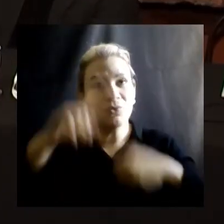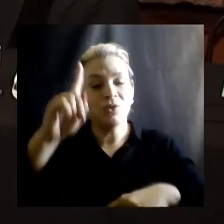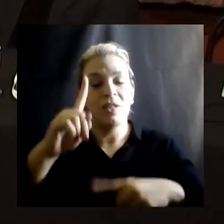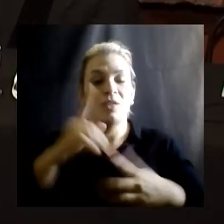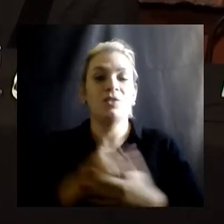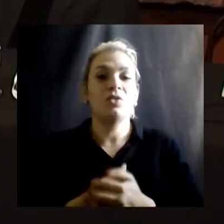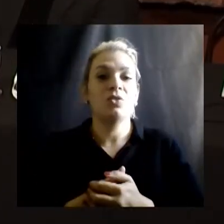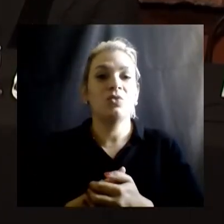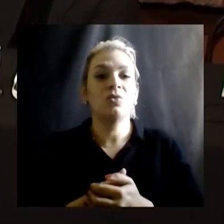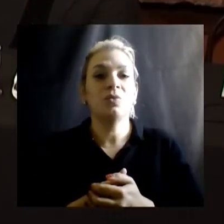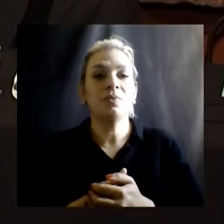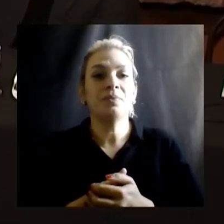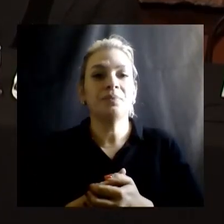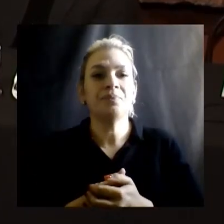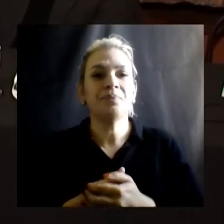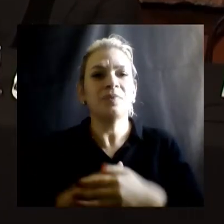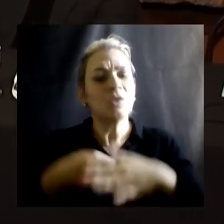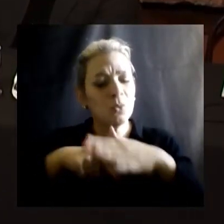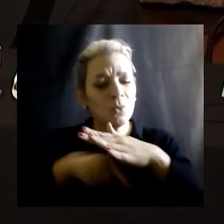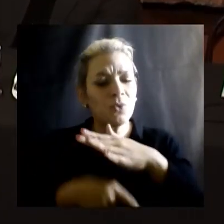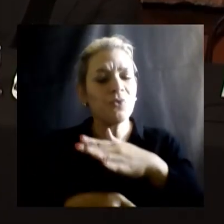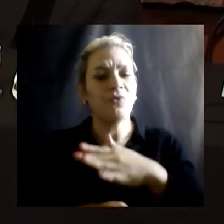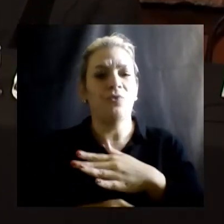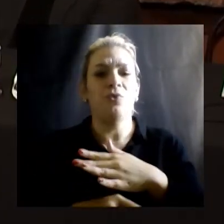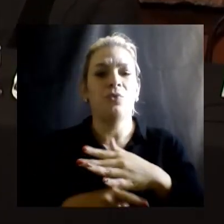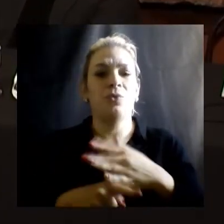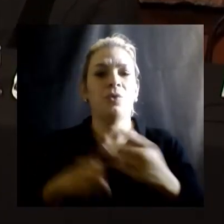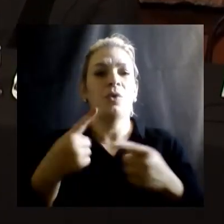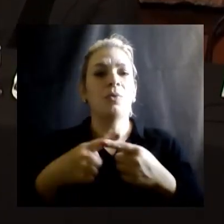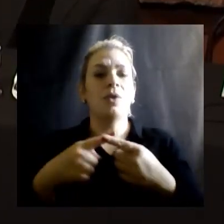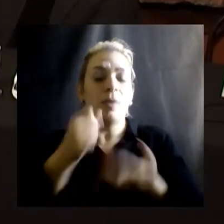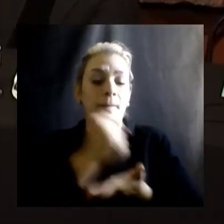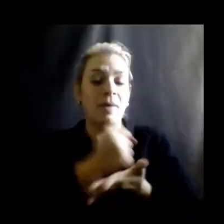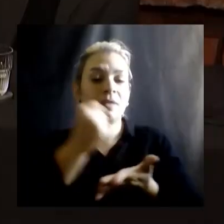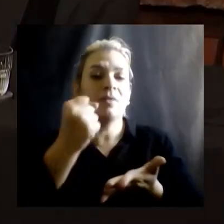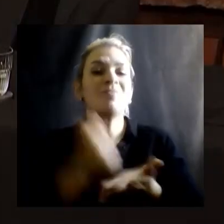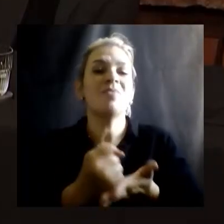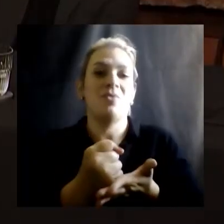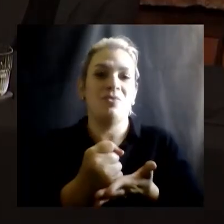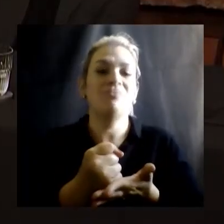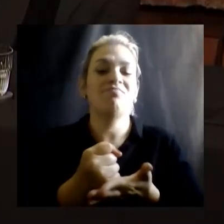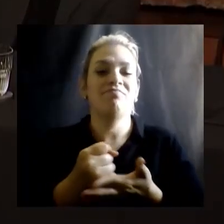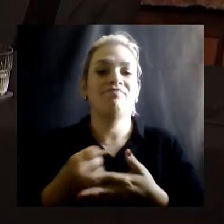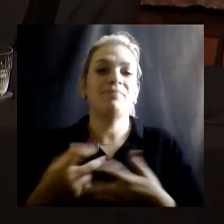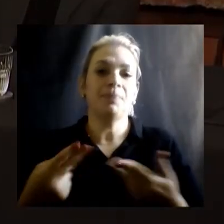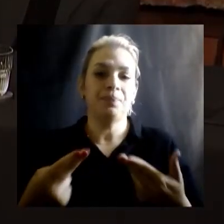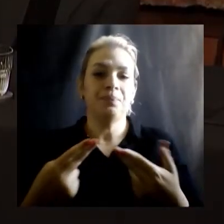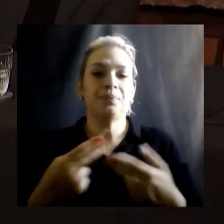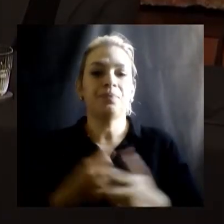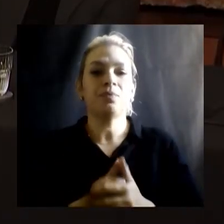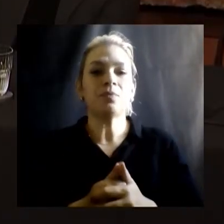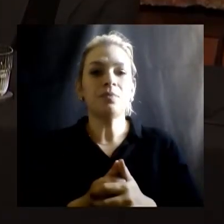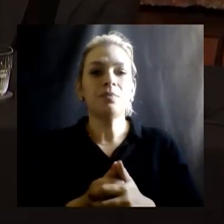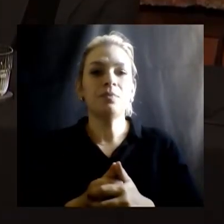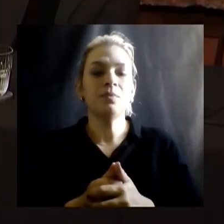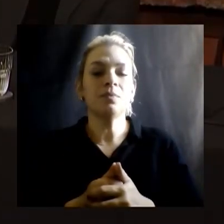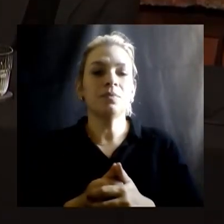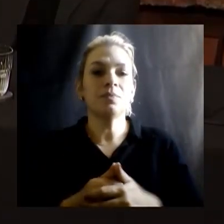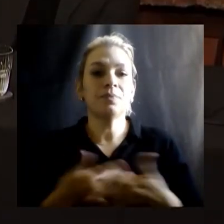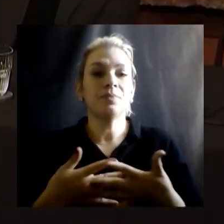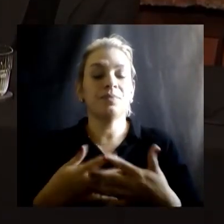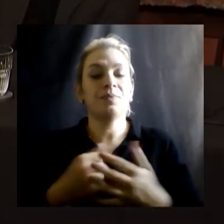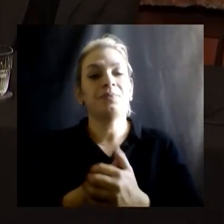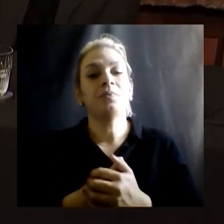profundas nesse patrimônio científico construído ao longo de décadas. Referência no mercado dos cafés especiais